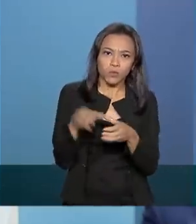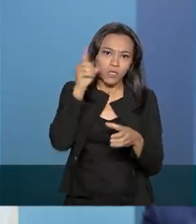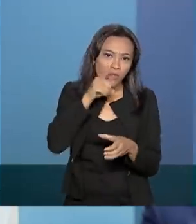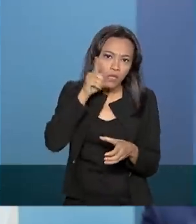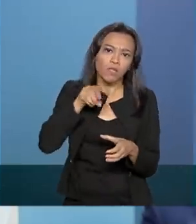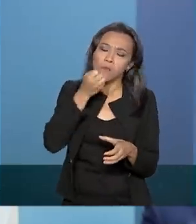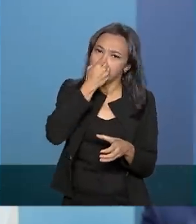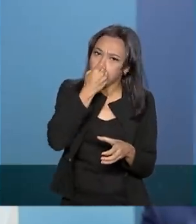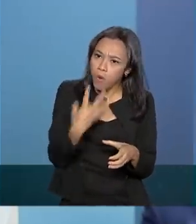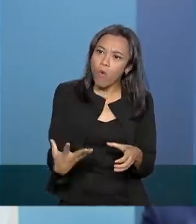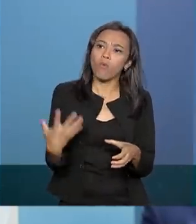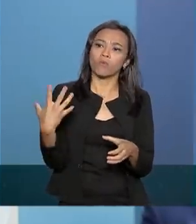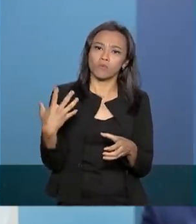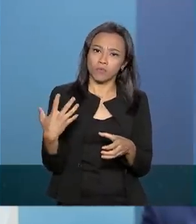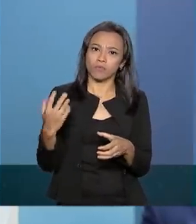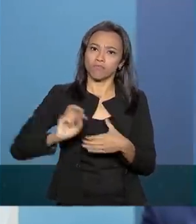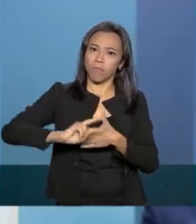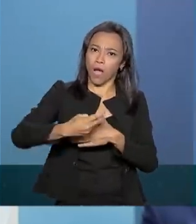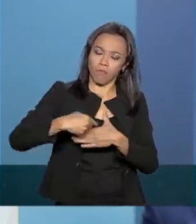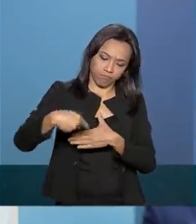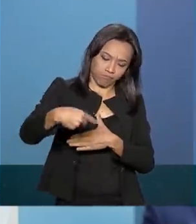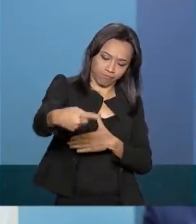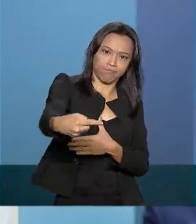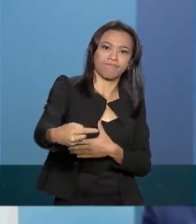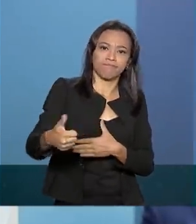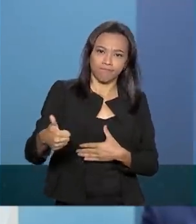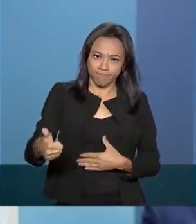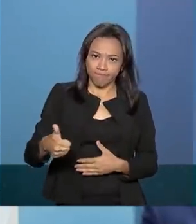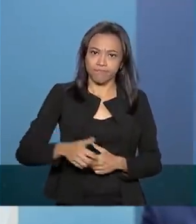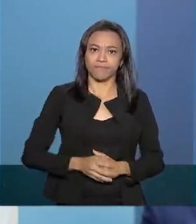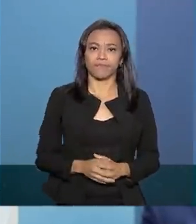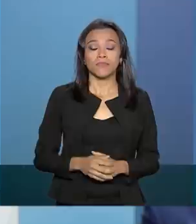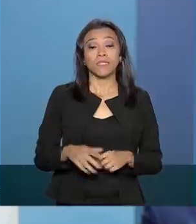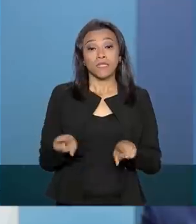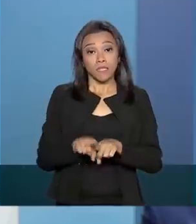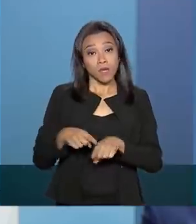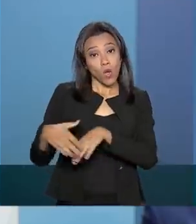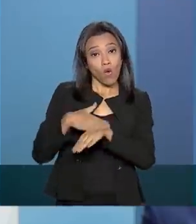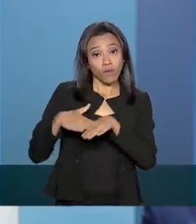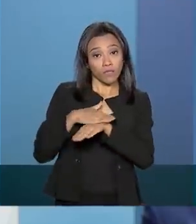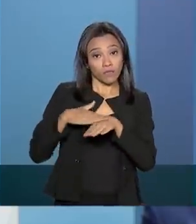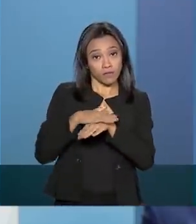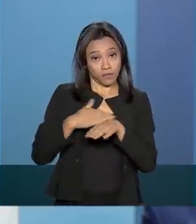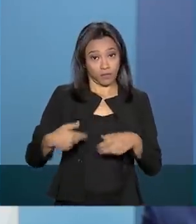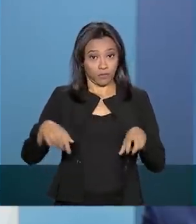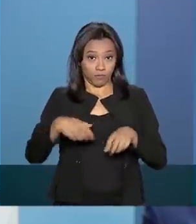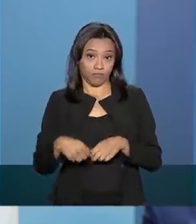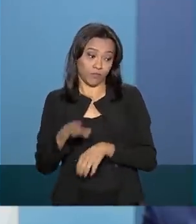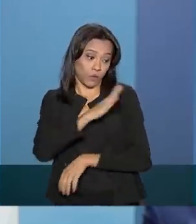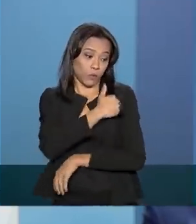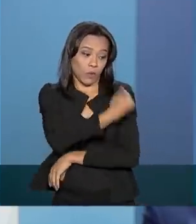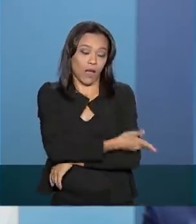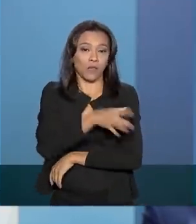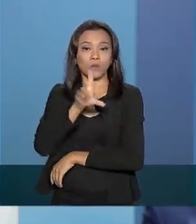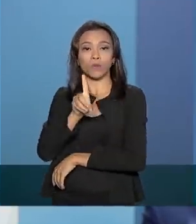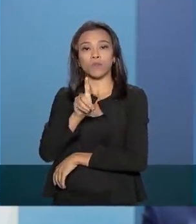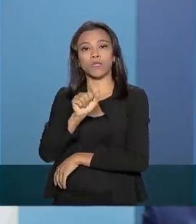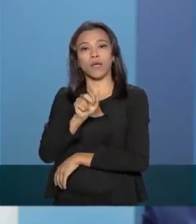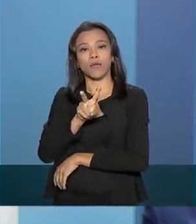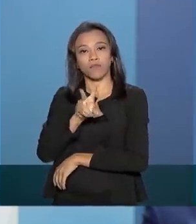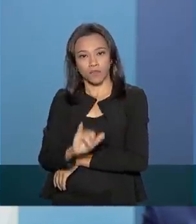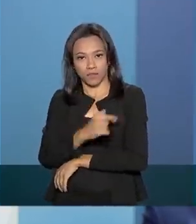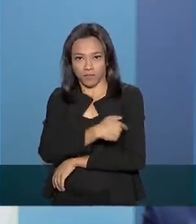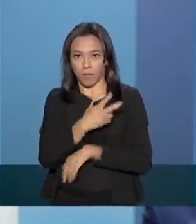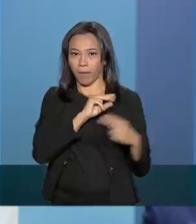bons frutos nascem. E conversando no voo com o Davi ao meu lado, há